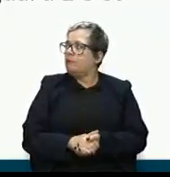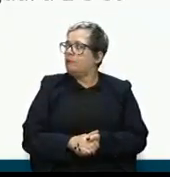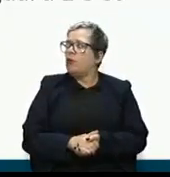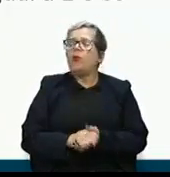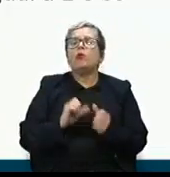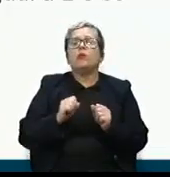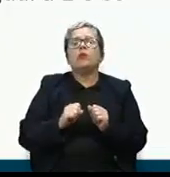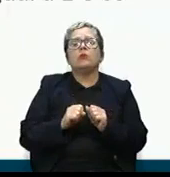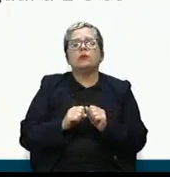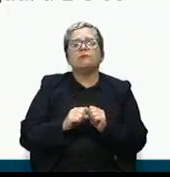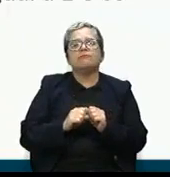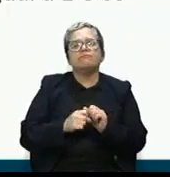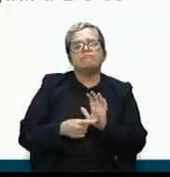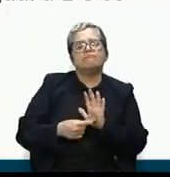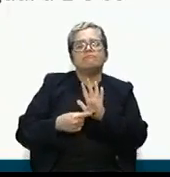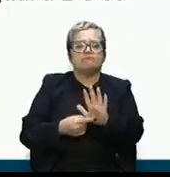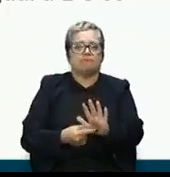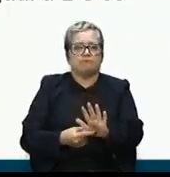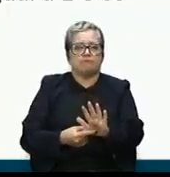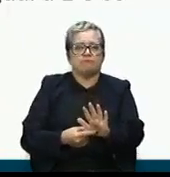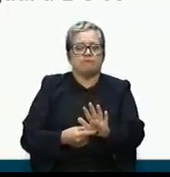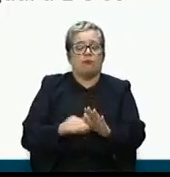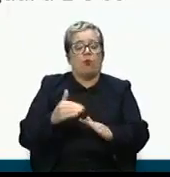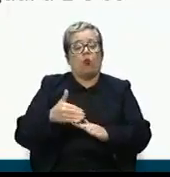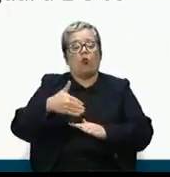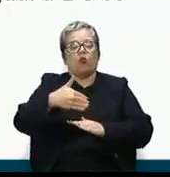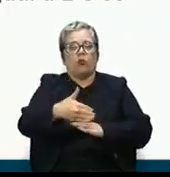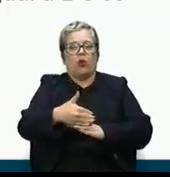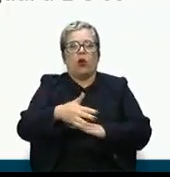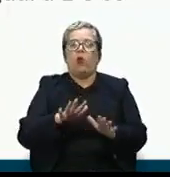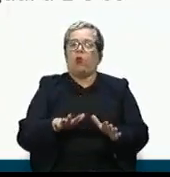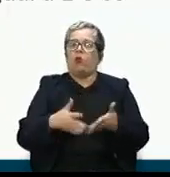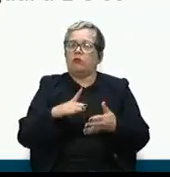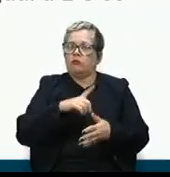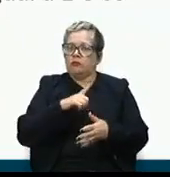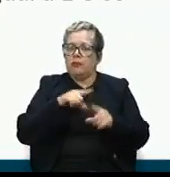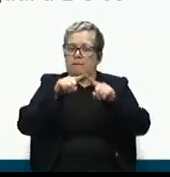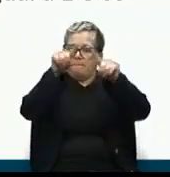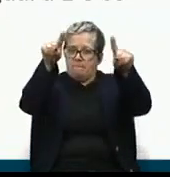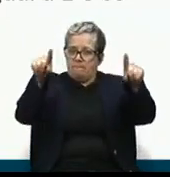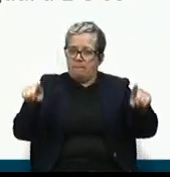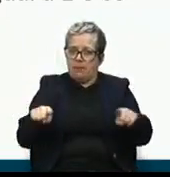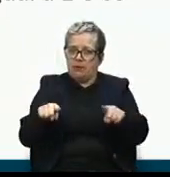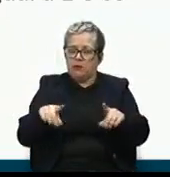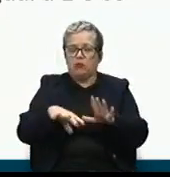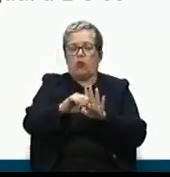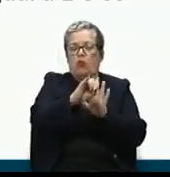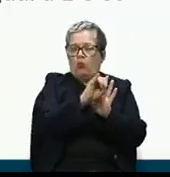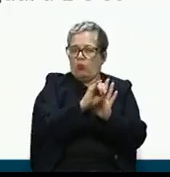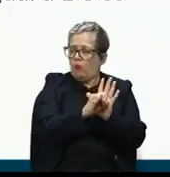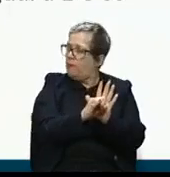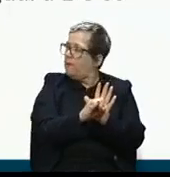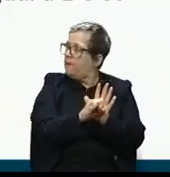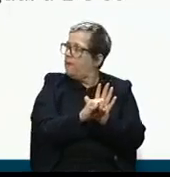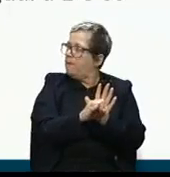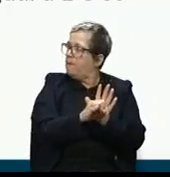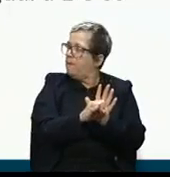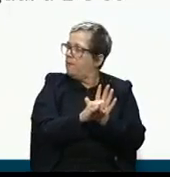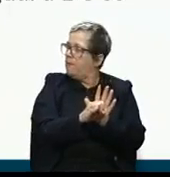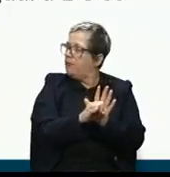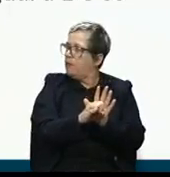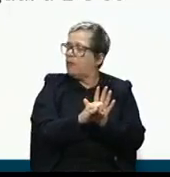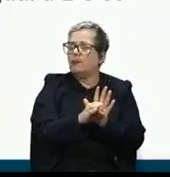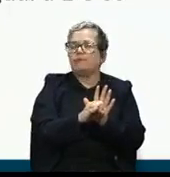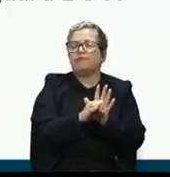podemos destacar além disso? Que quando nós temos uma matriz identidade, a parte